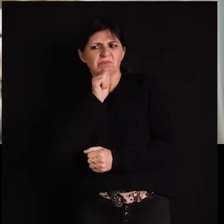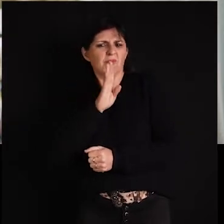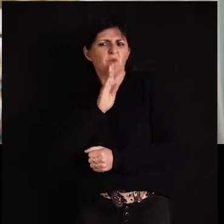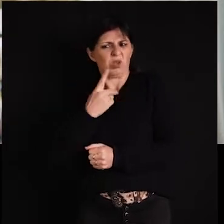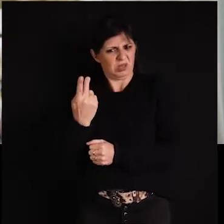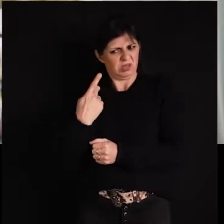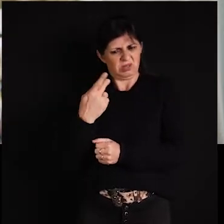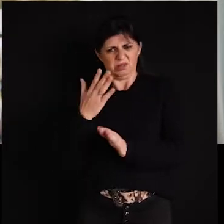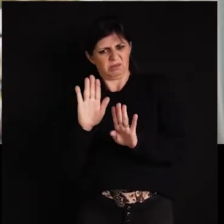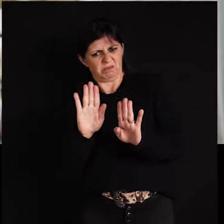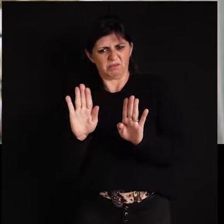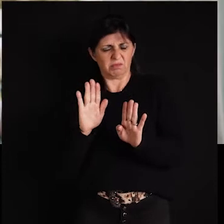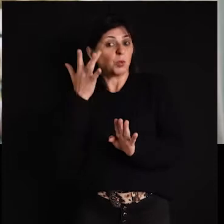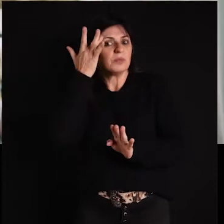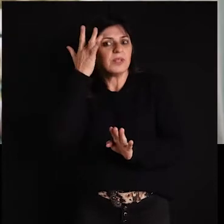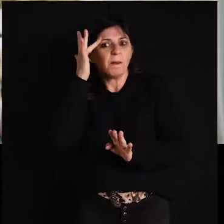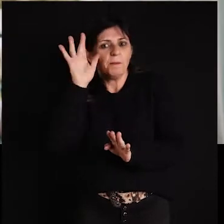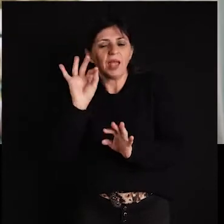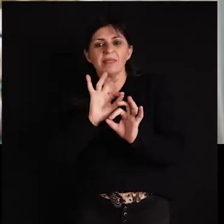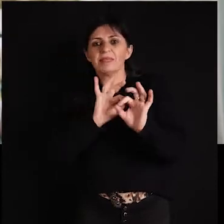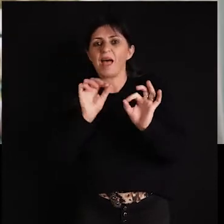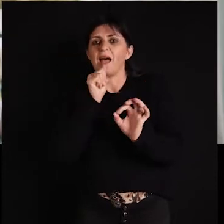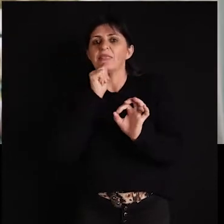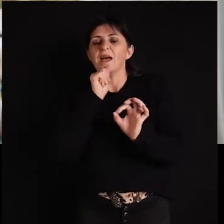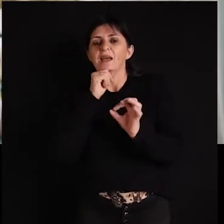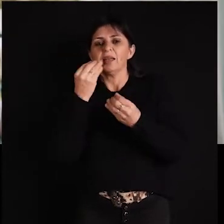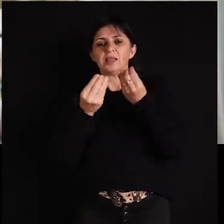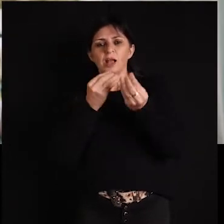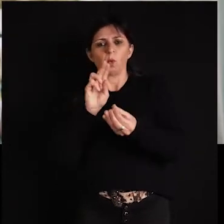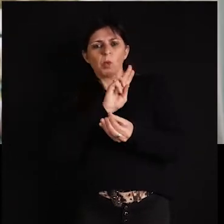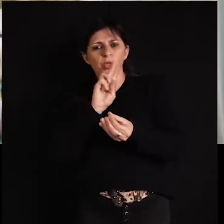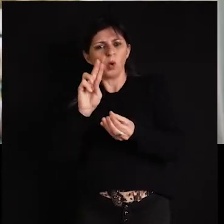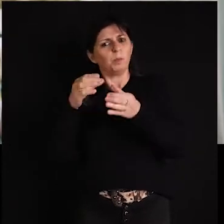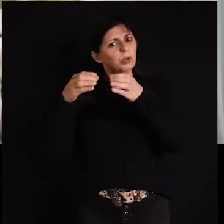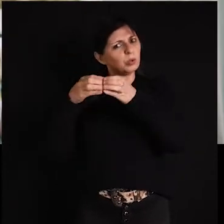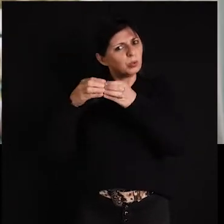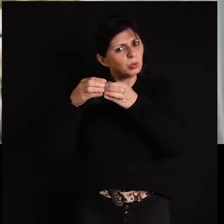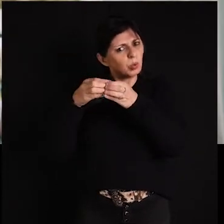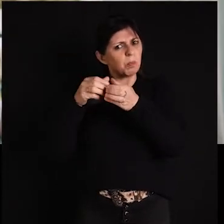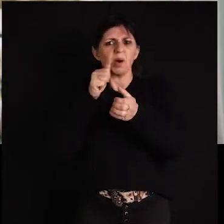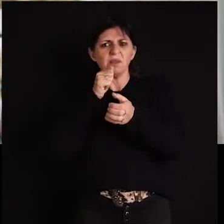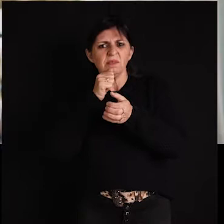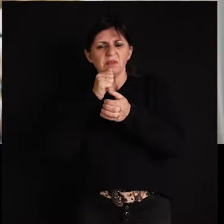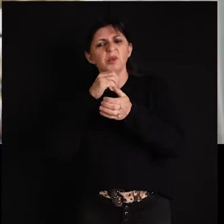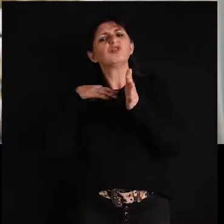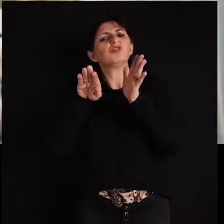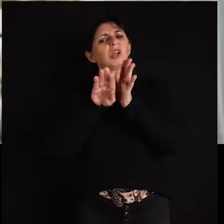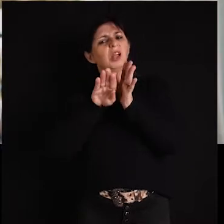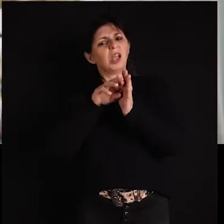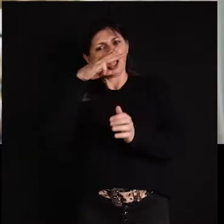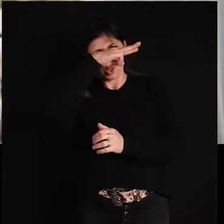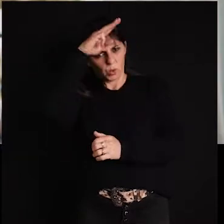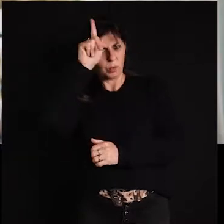ele, não sabia nem o tamanho do nome dos Monarcas, porque estava recém-chegando do Mato Grosso, que